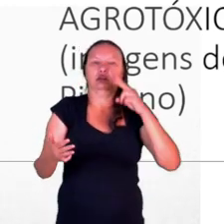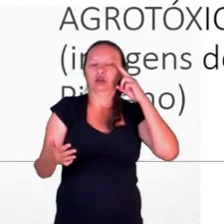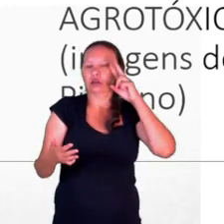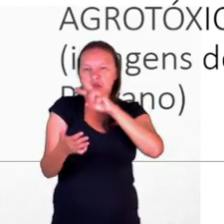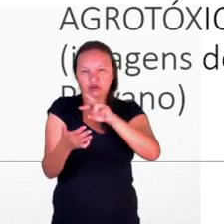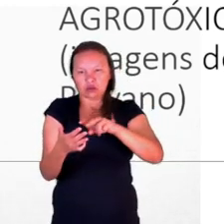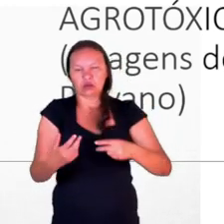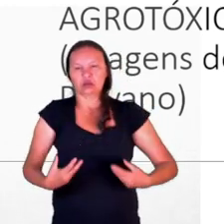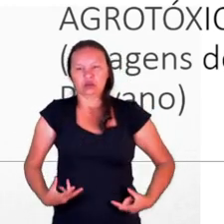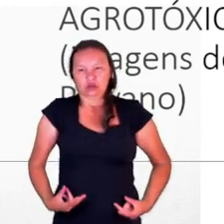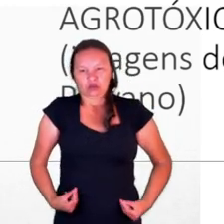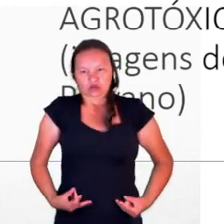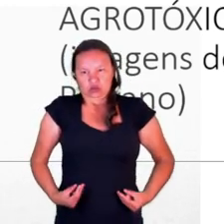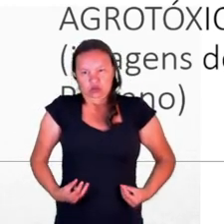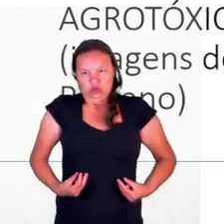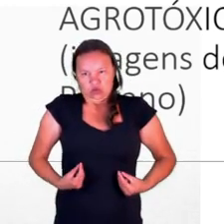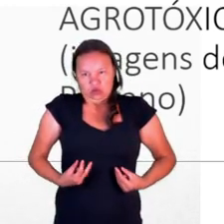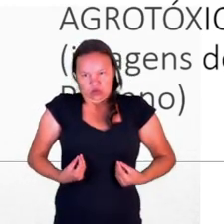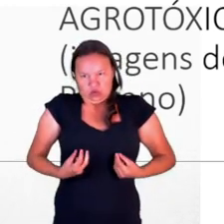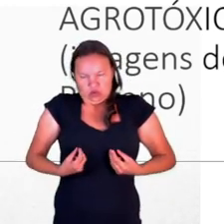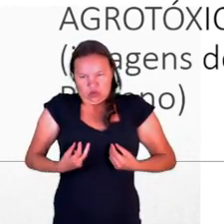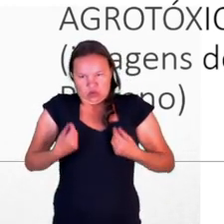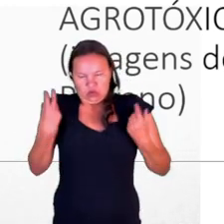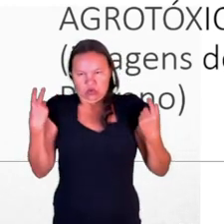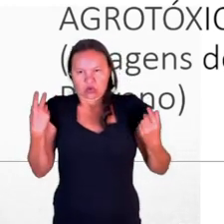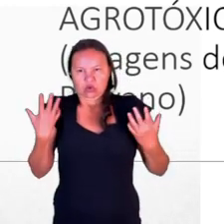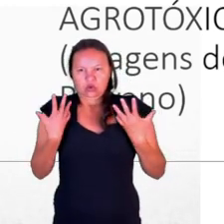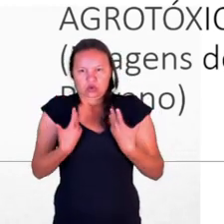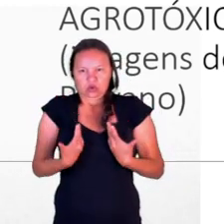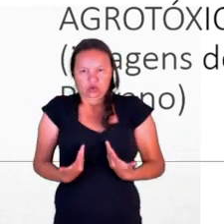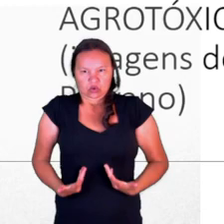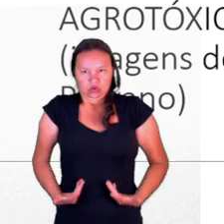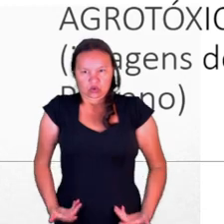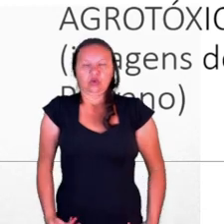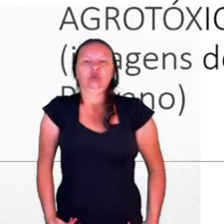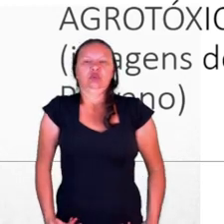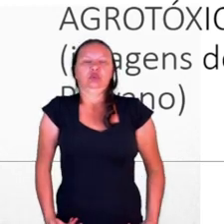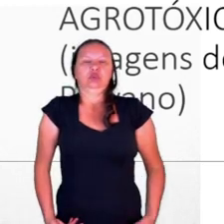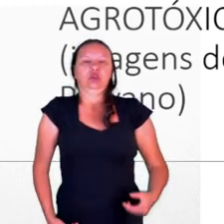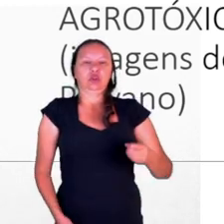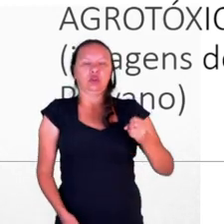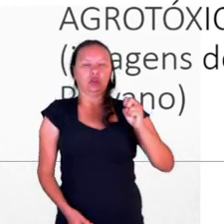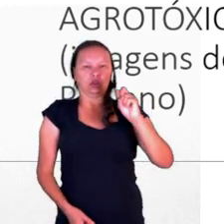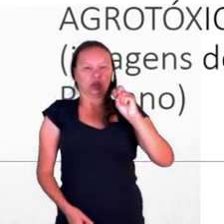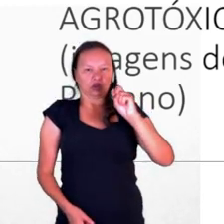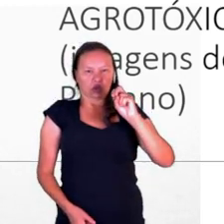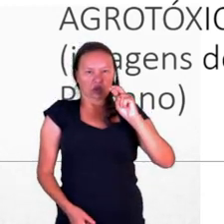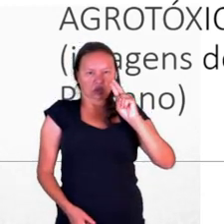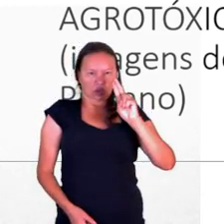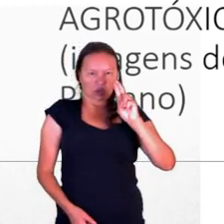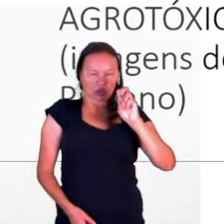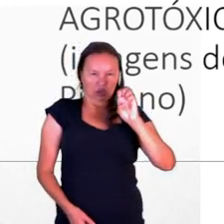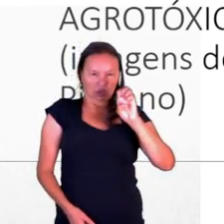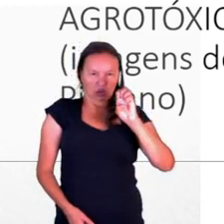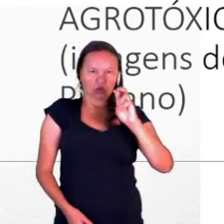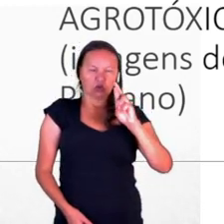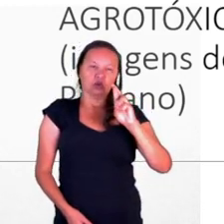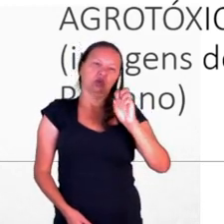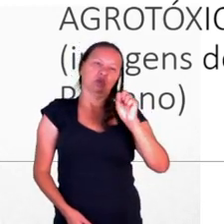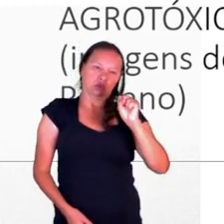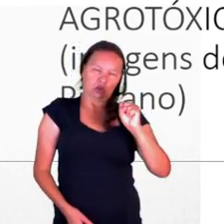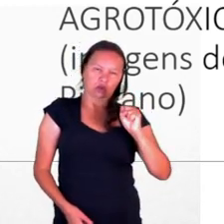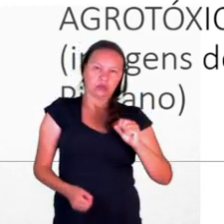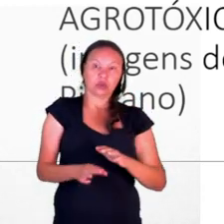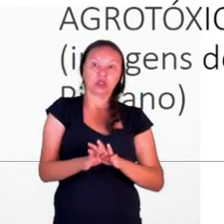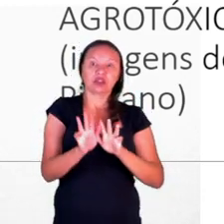do Câncer ã o Observatório das corporações eh da Europa agora ele tá se rebelando por